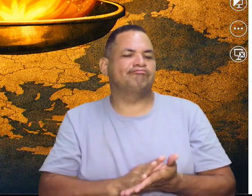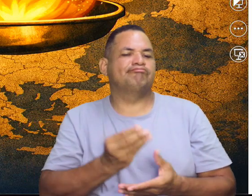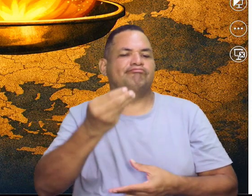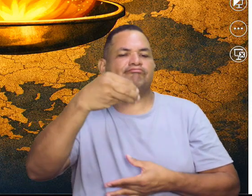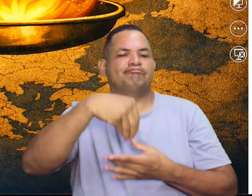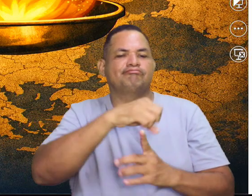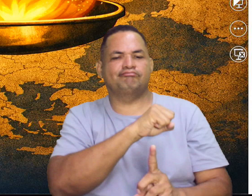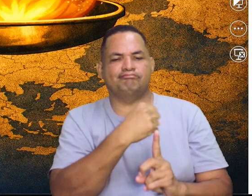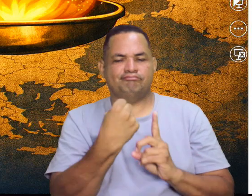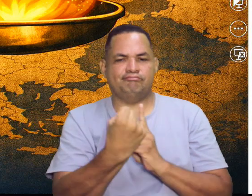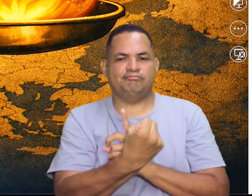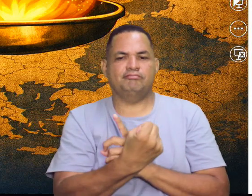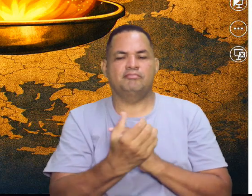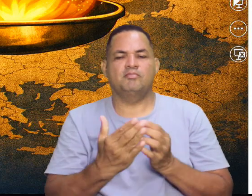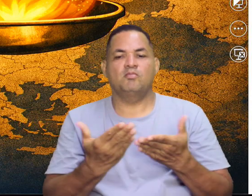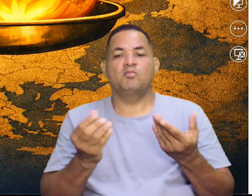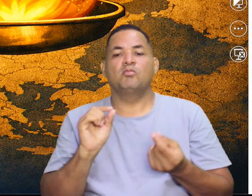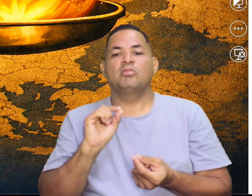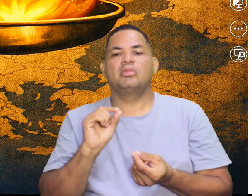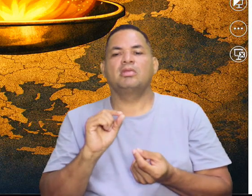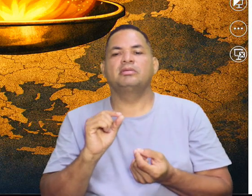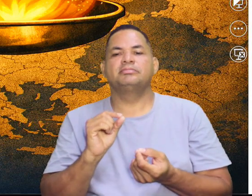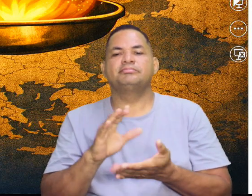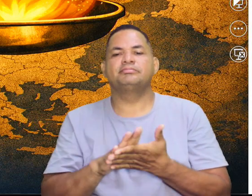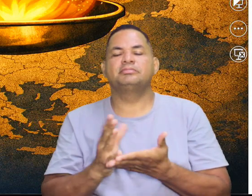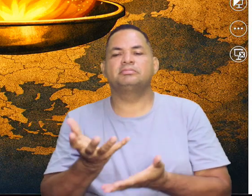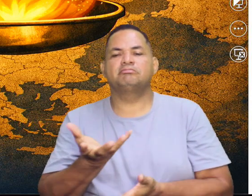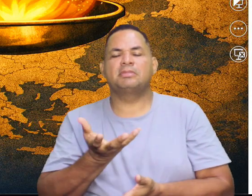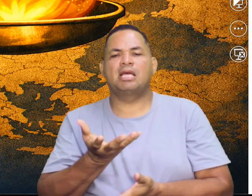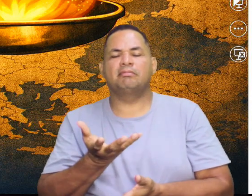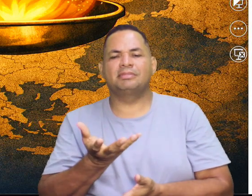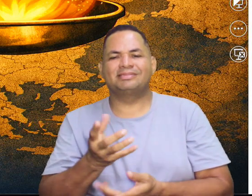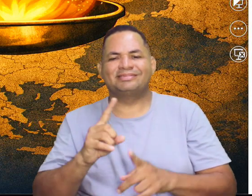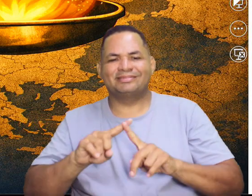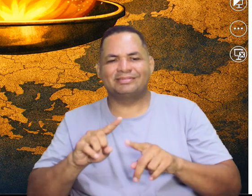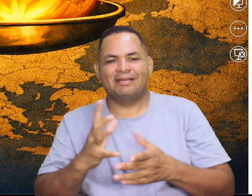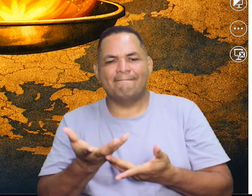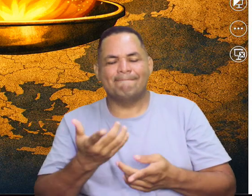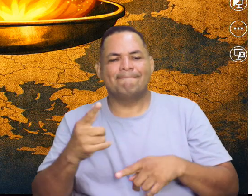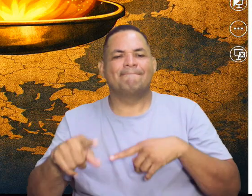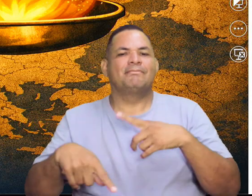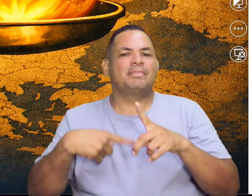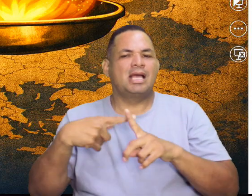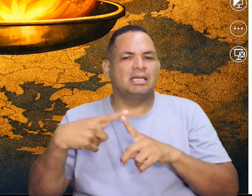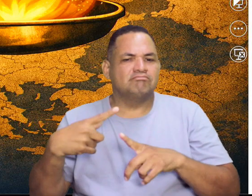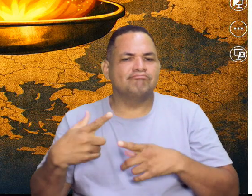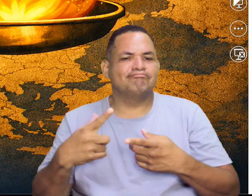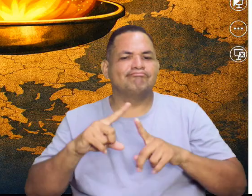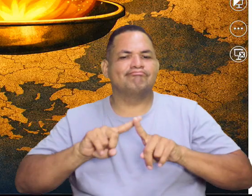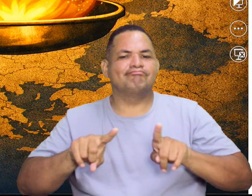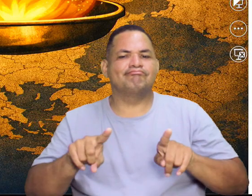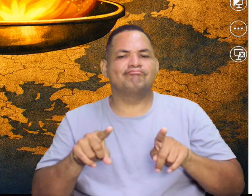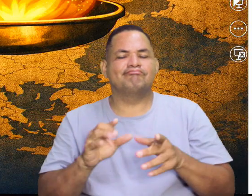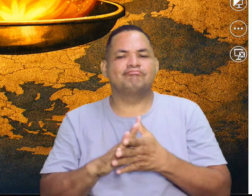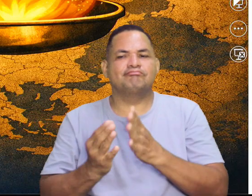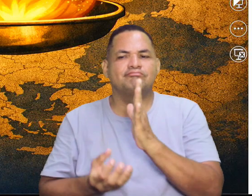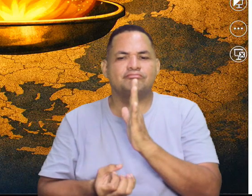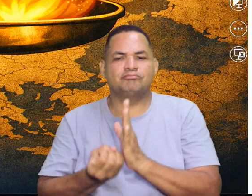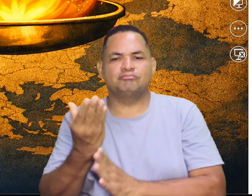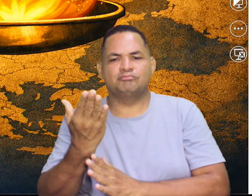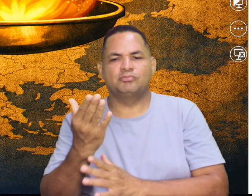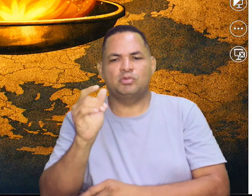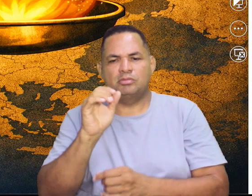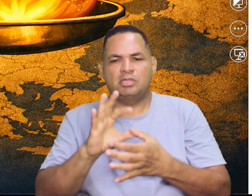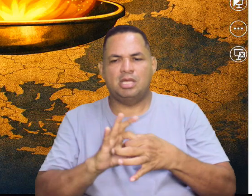sociedade, pessoal. E aí, com isso, eles vão querer mais. Então, vai surgir isso aqui,